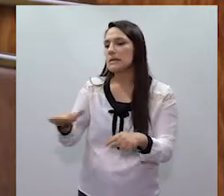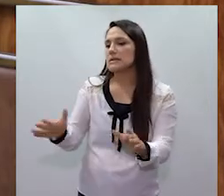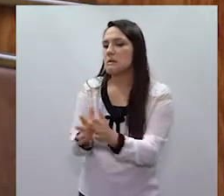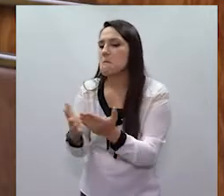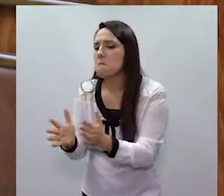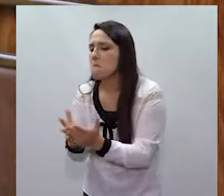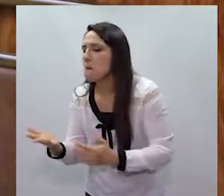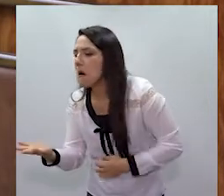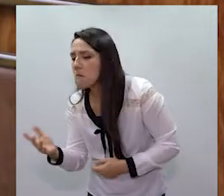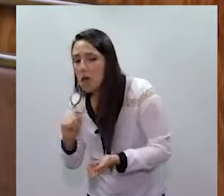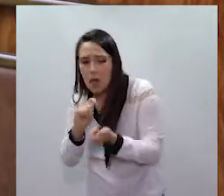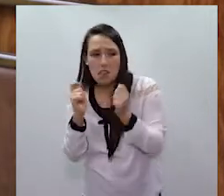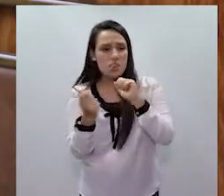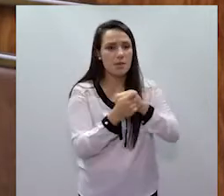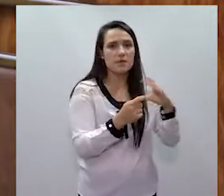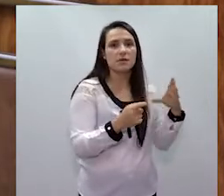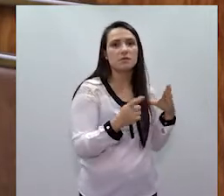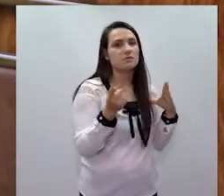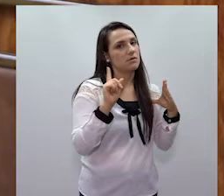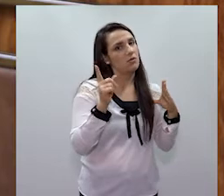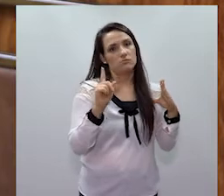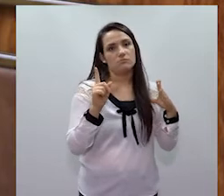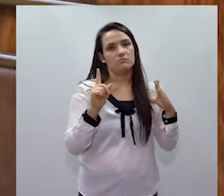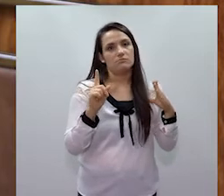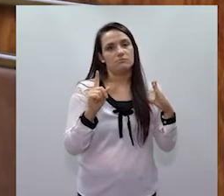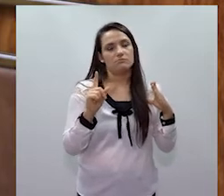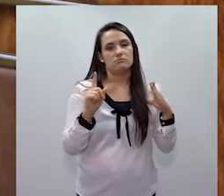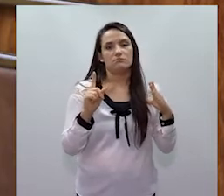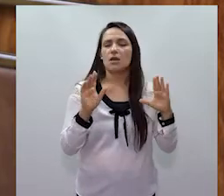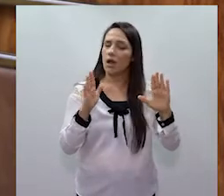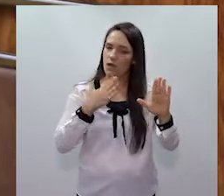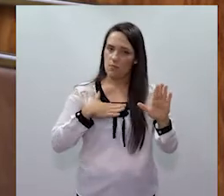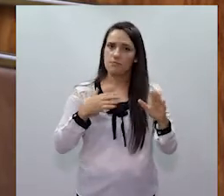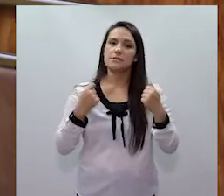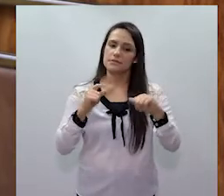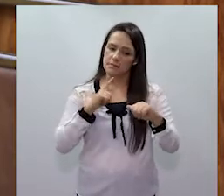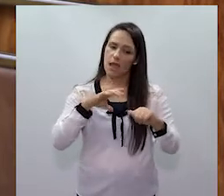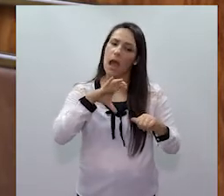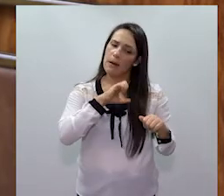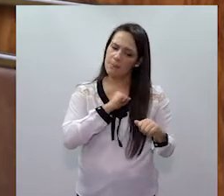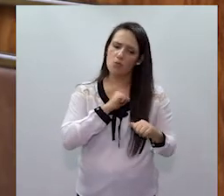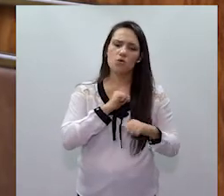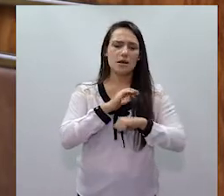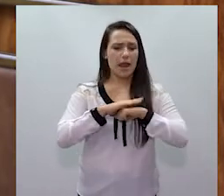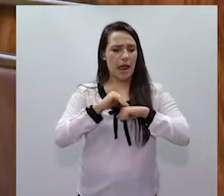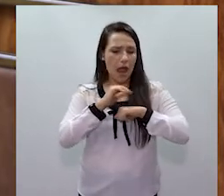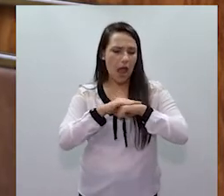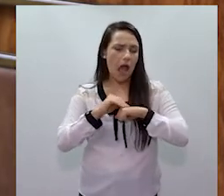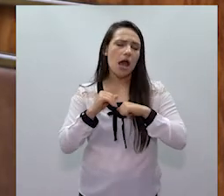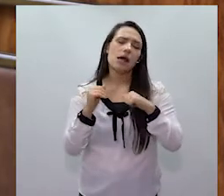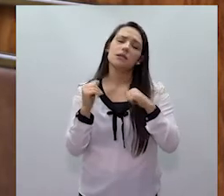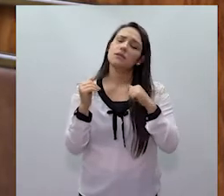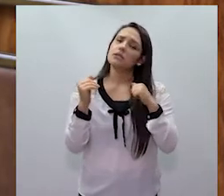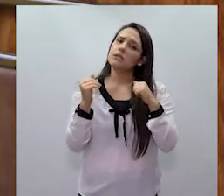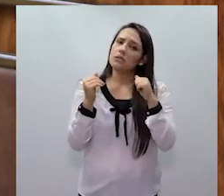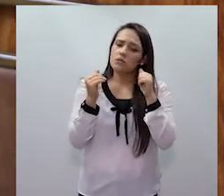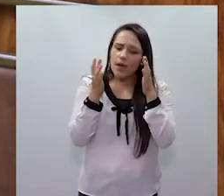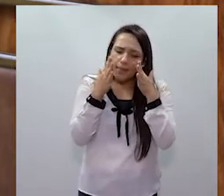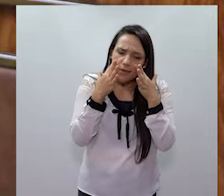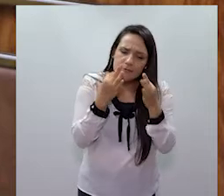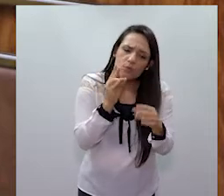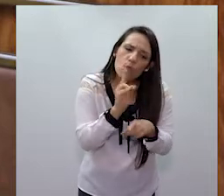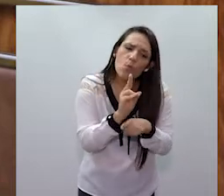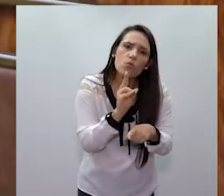para torná-la rica. Ela tem que ir para um lar que está rico de afeto, rico de amor, rico de cuidado. Então as pessoas não precisam